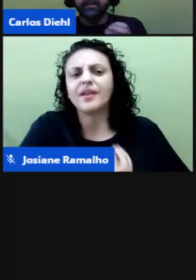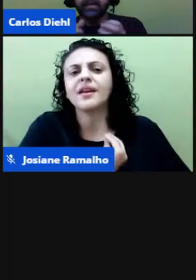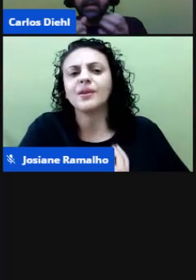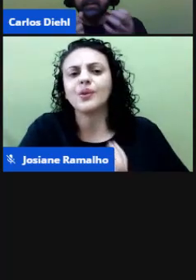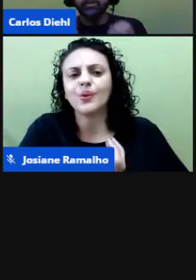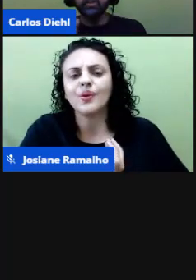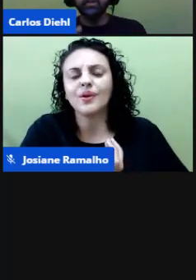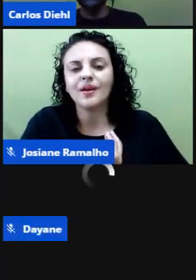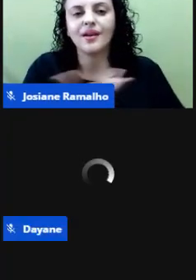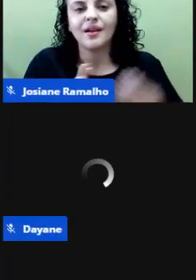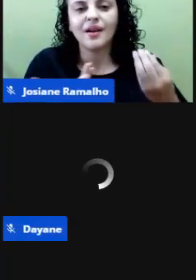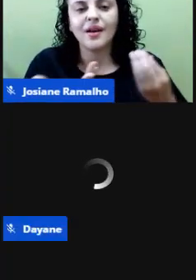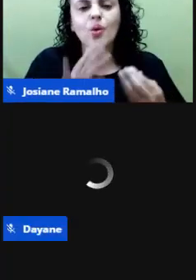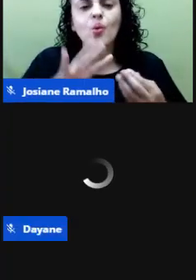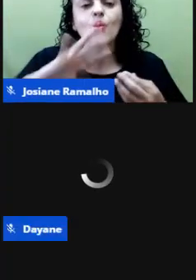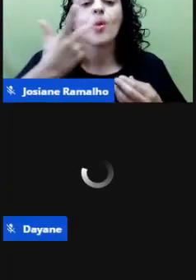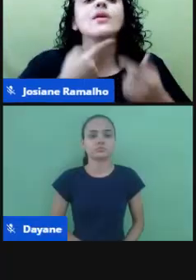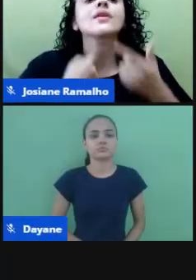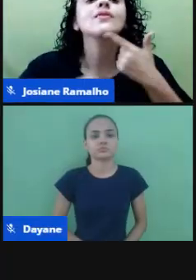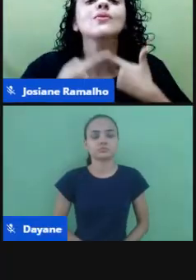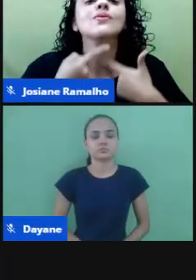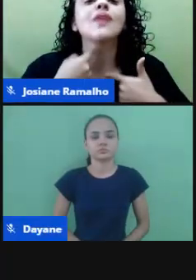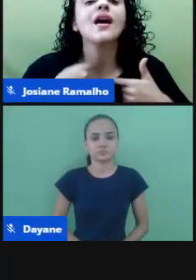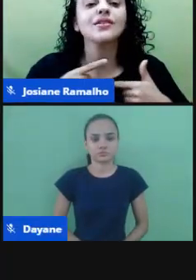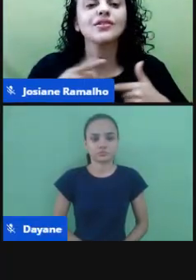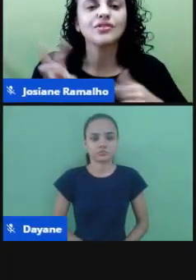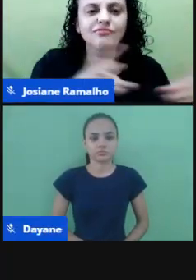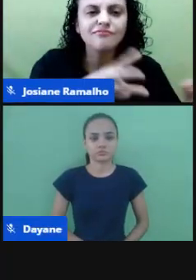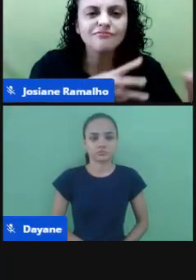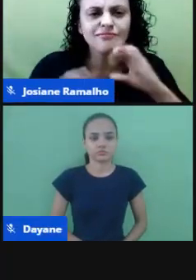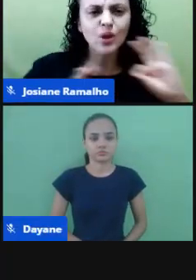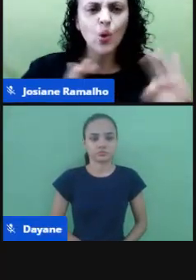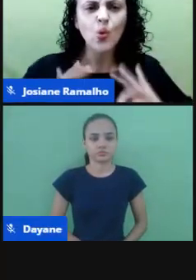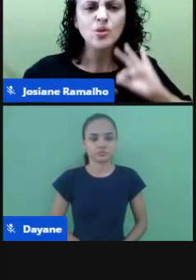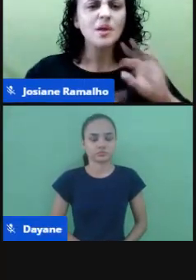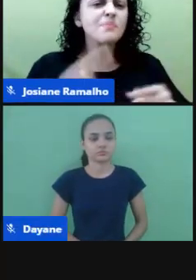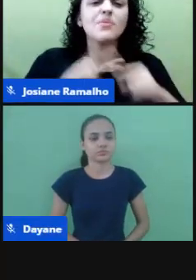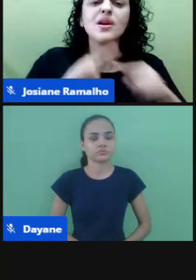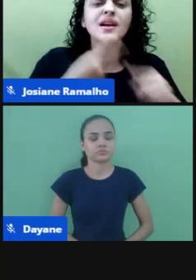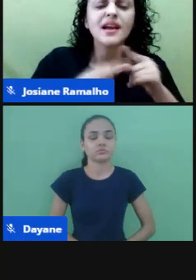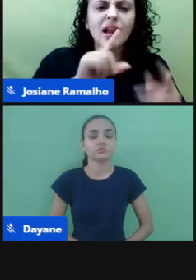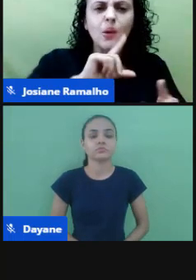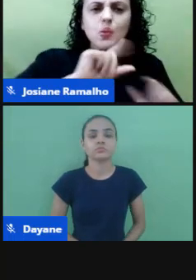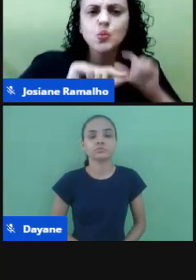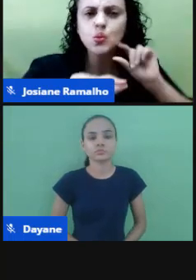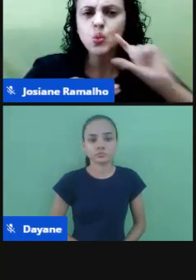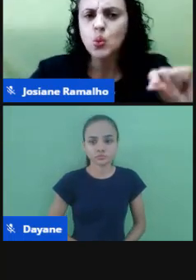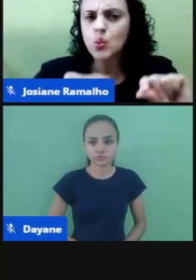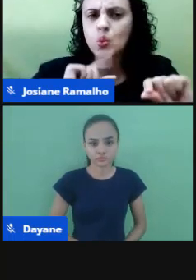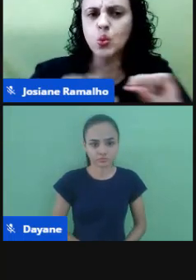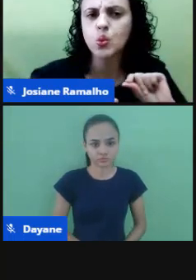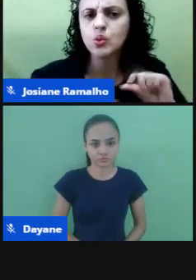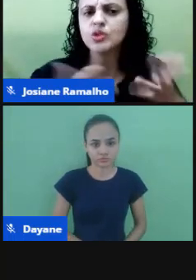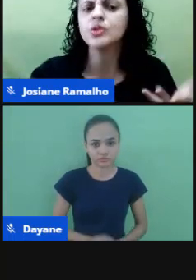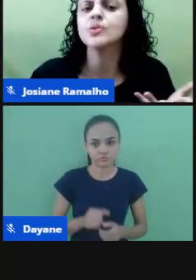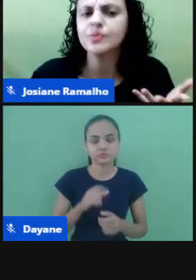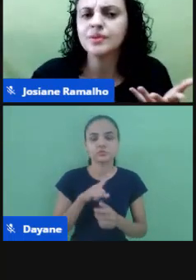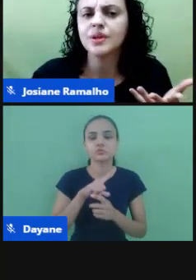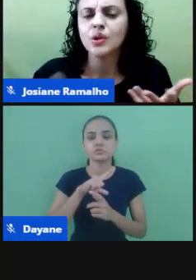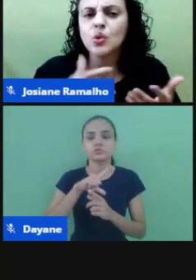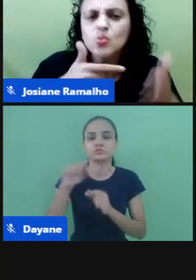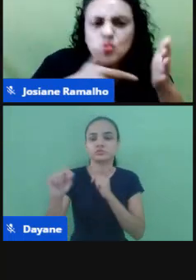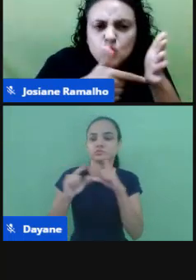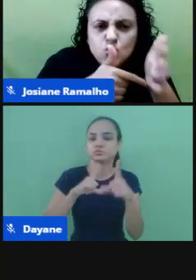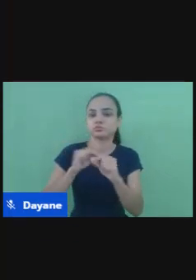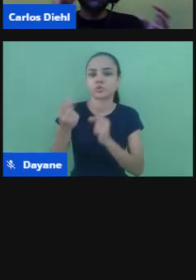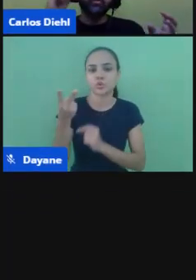que ânsia que ela tinha, que levou ela a fugir 2 vezes no centro de reabilitação. A gente ficou